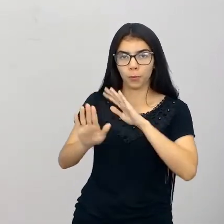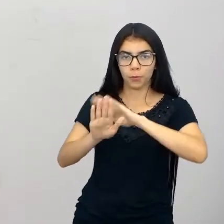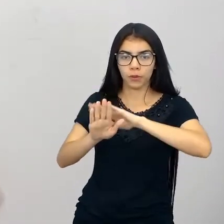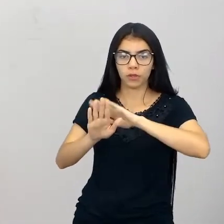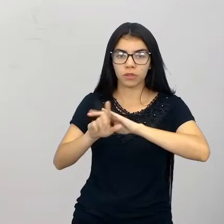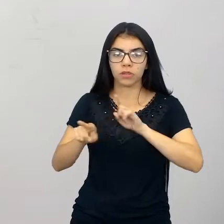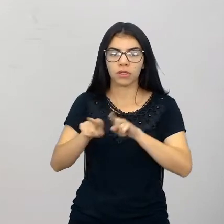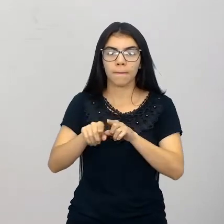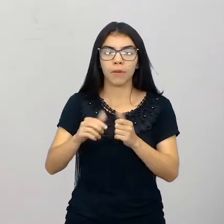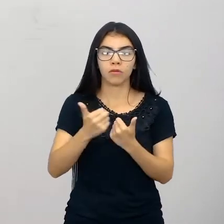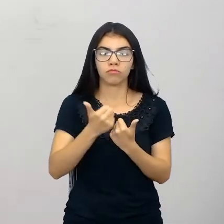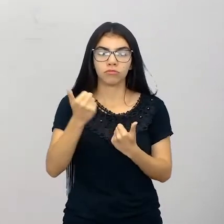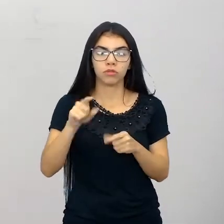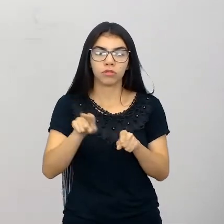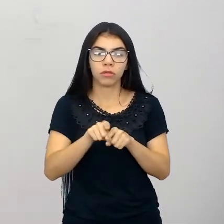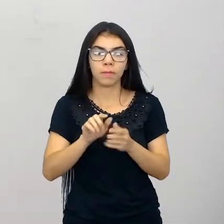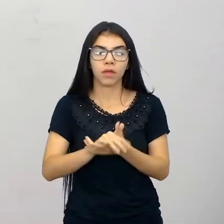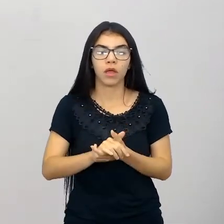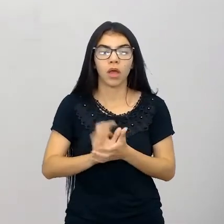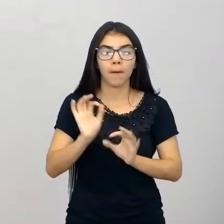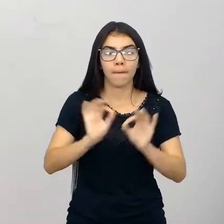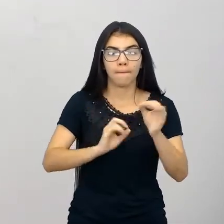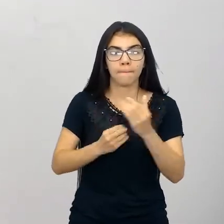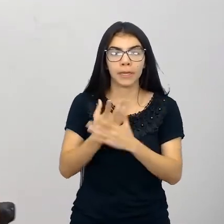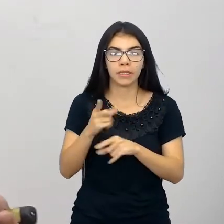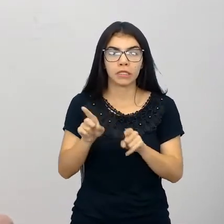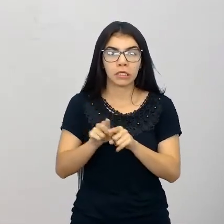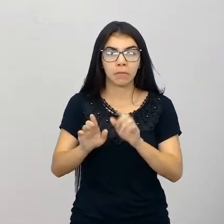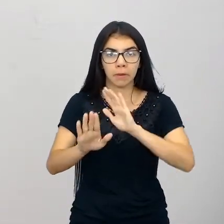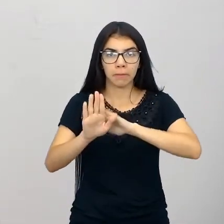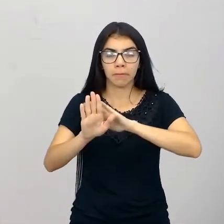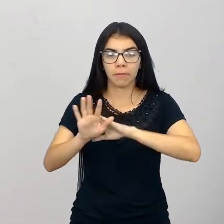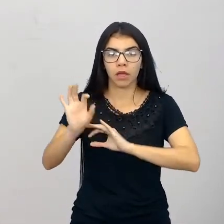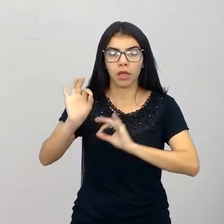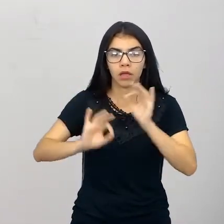diretor é dono, mas o produtor é dono também. Então, envolve